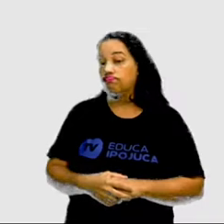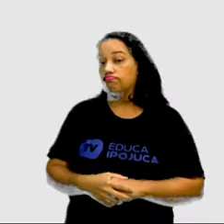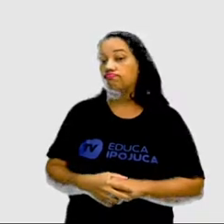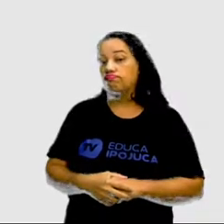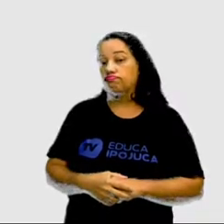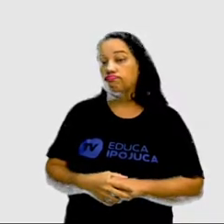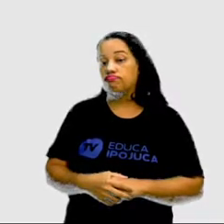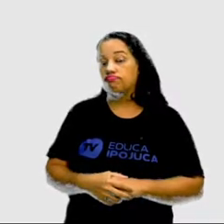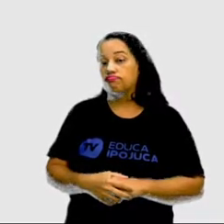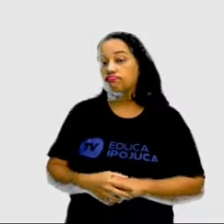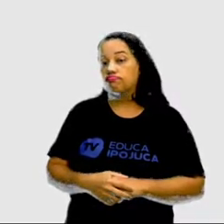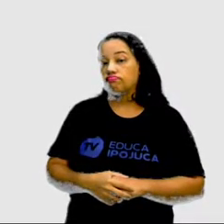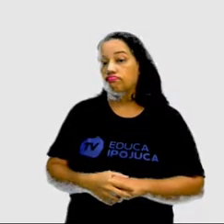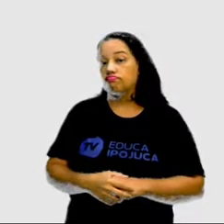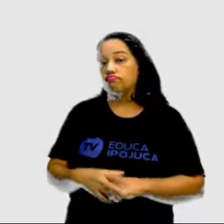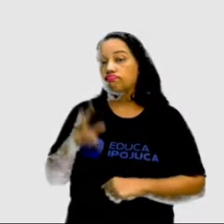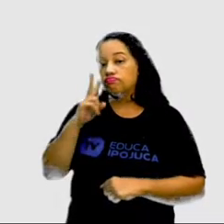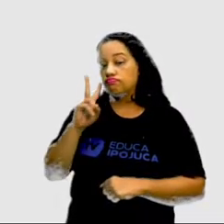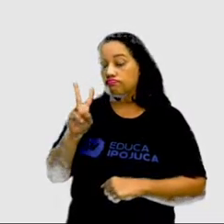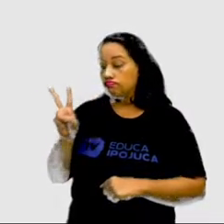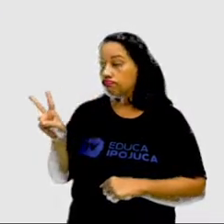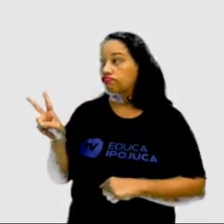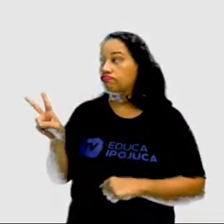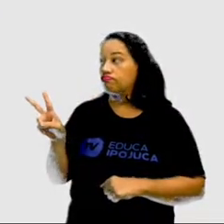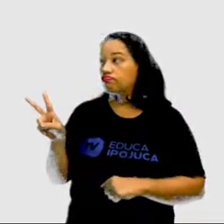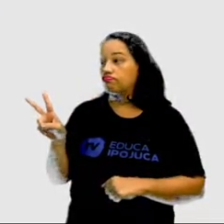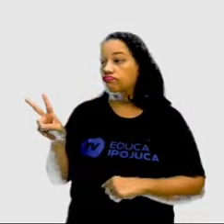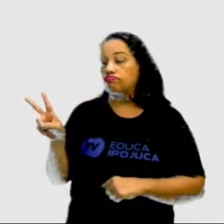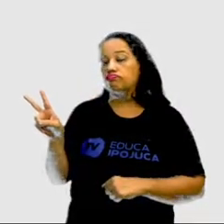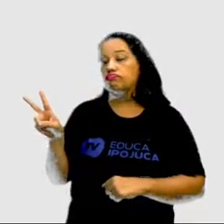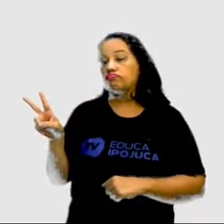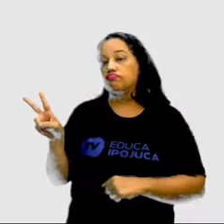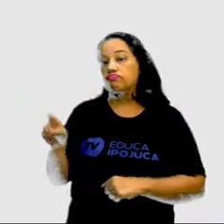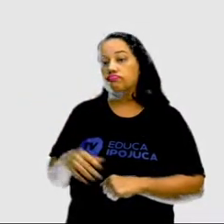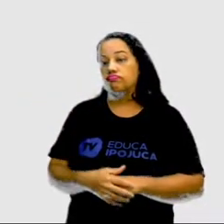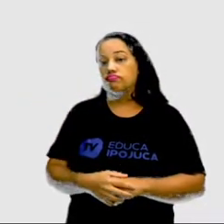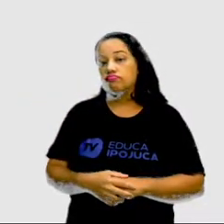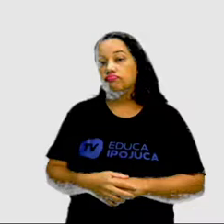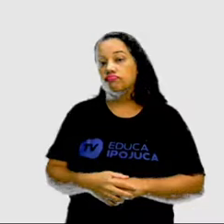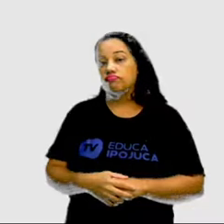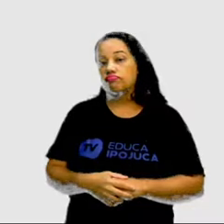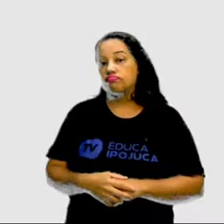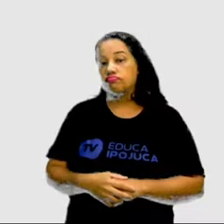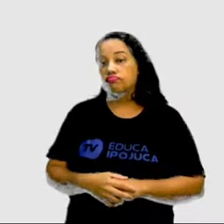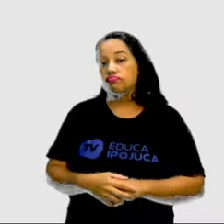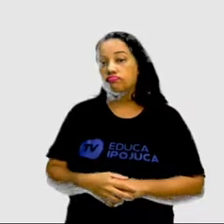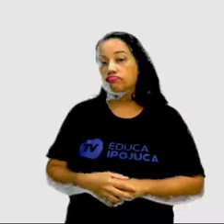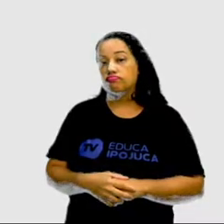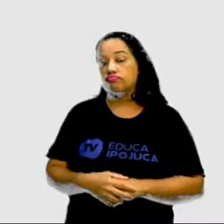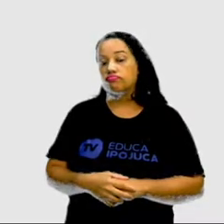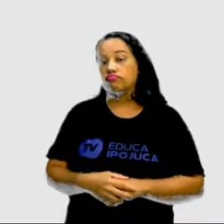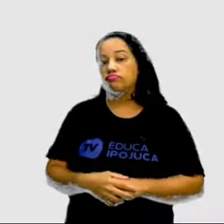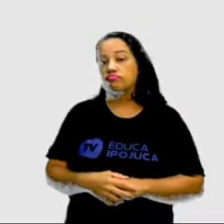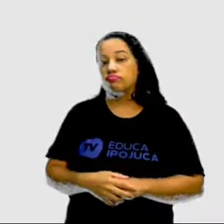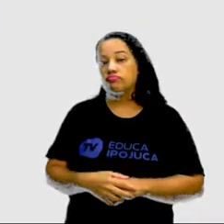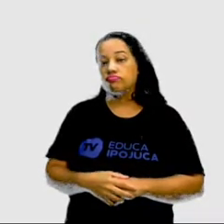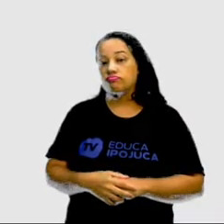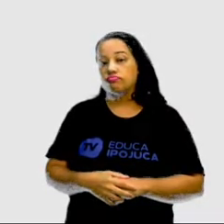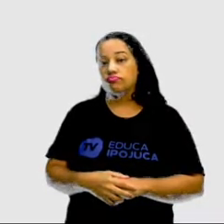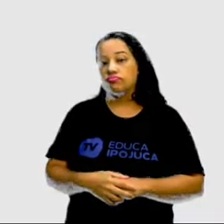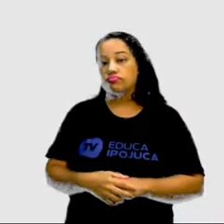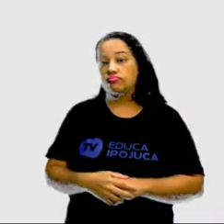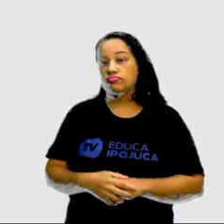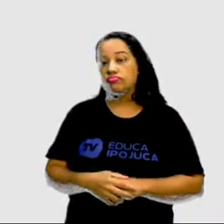Really? So I think he will not invite me. I didn't know anything about the